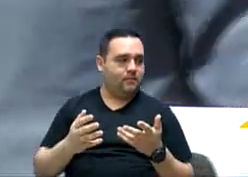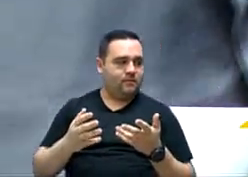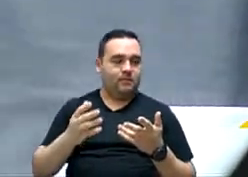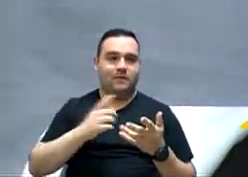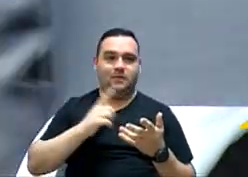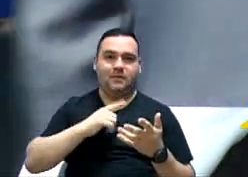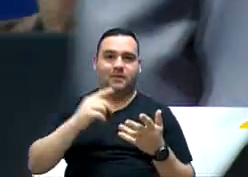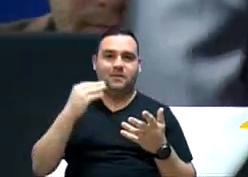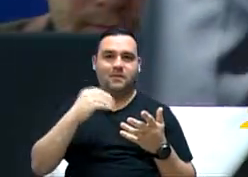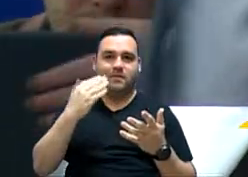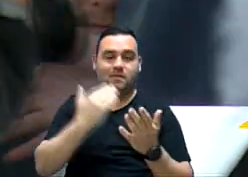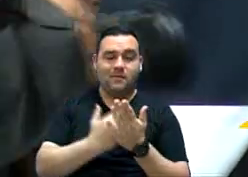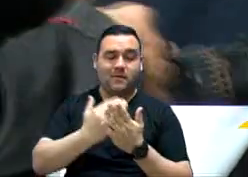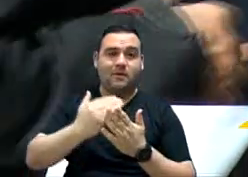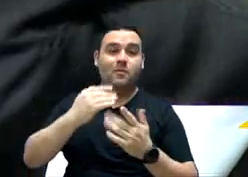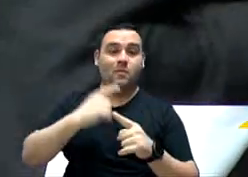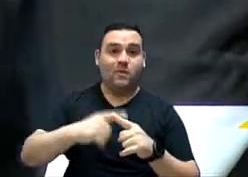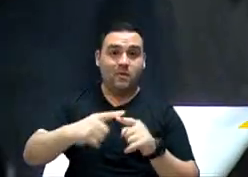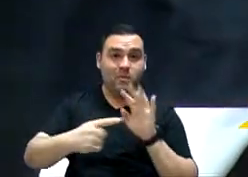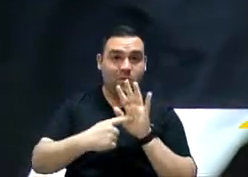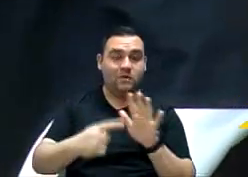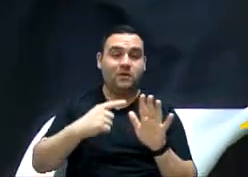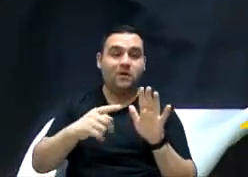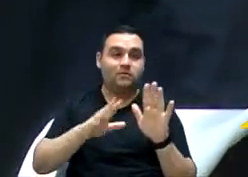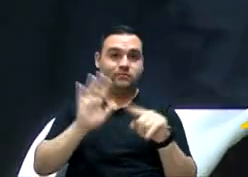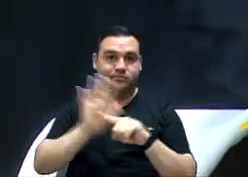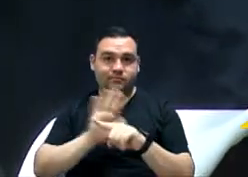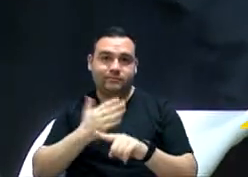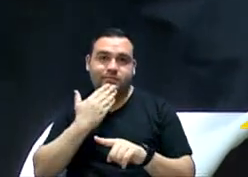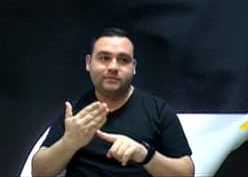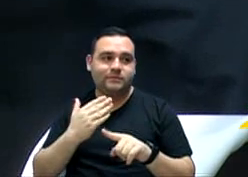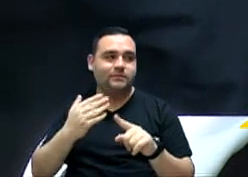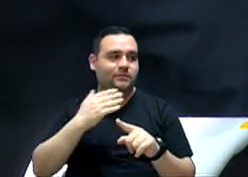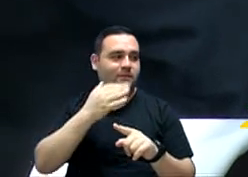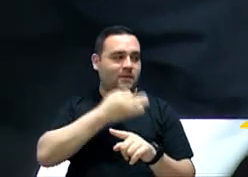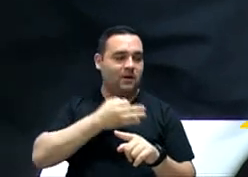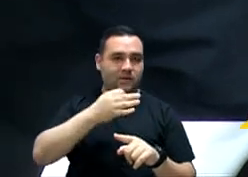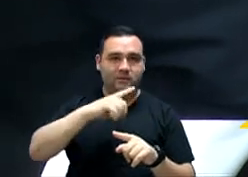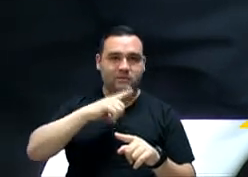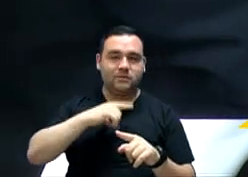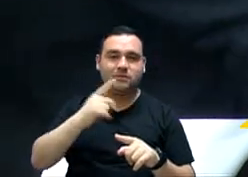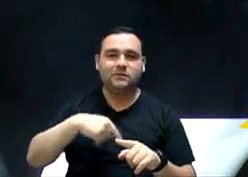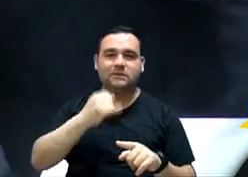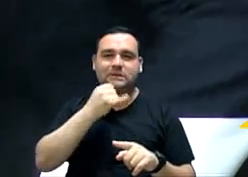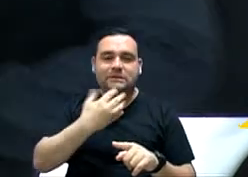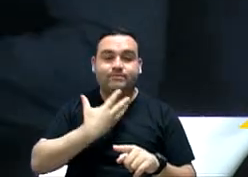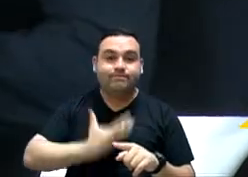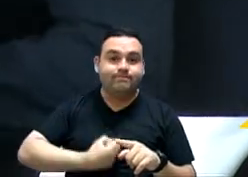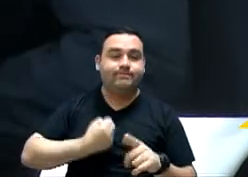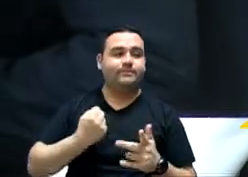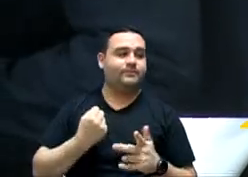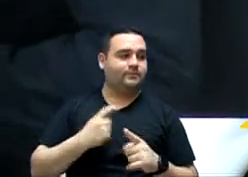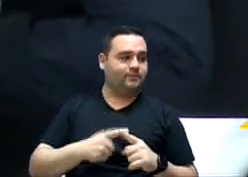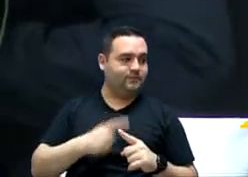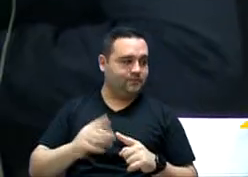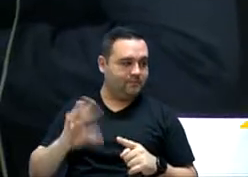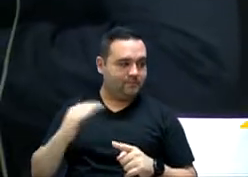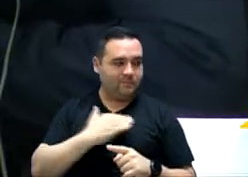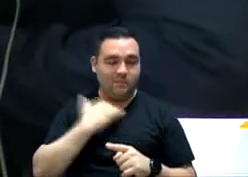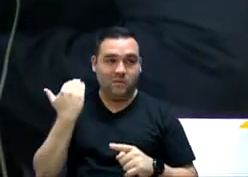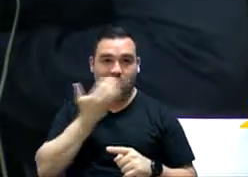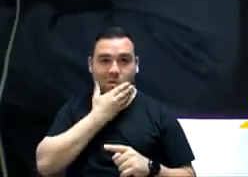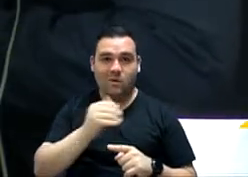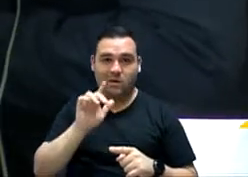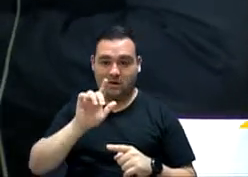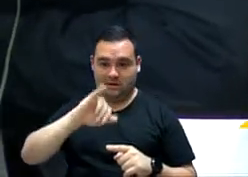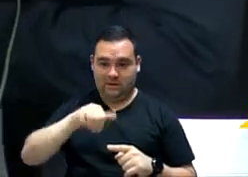aproveitar esse momento para apresentar o requerimento verbal de profundo pesar, senhor presidente, pelo falecimento do